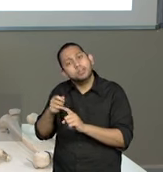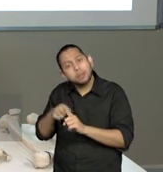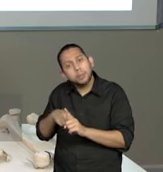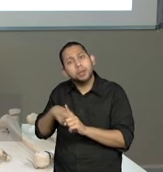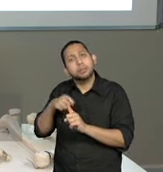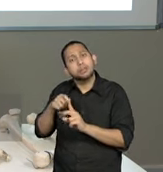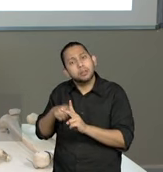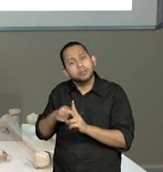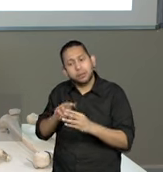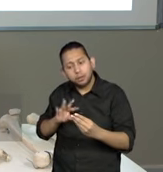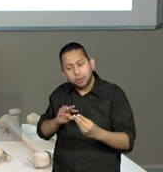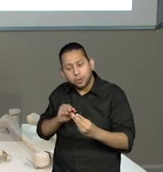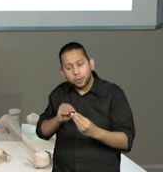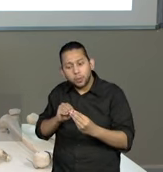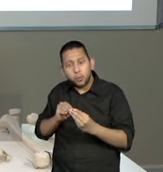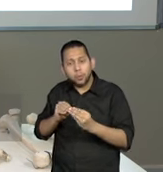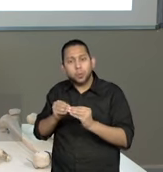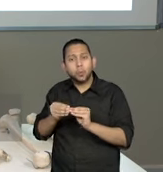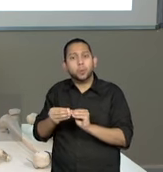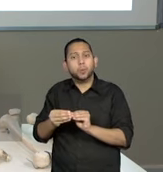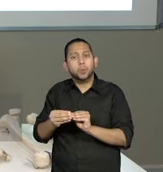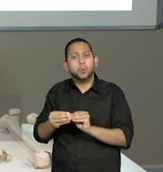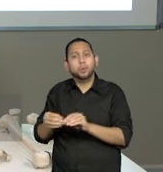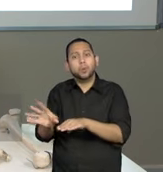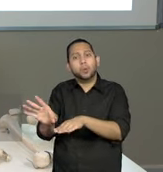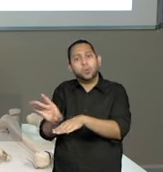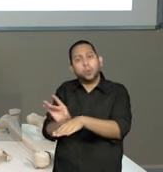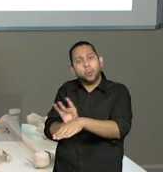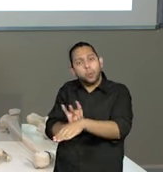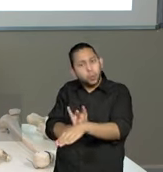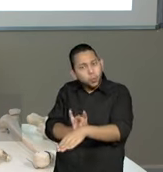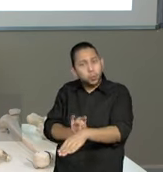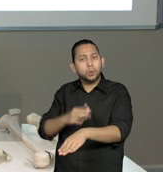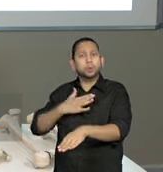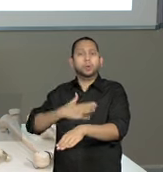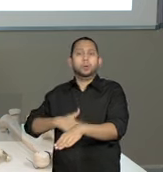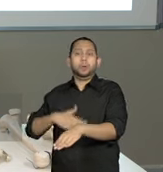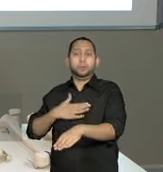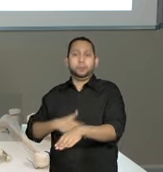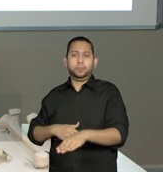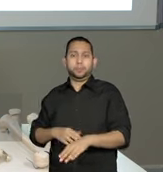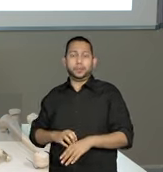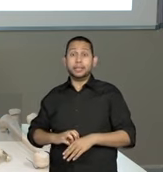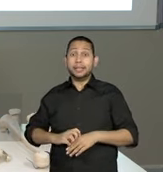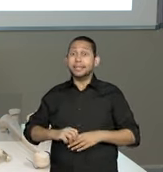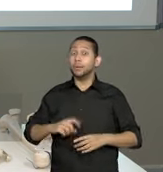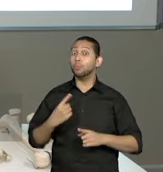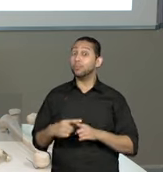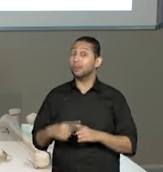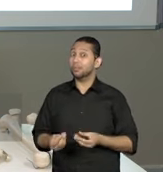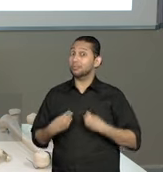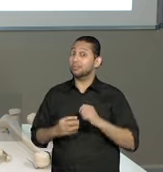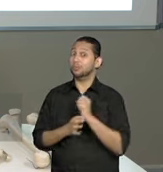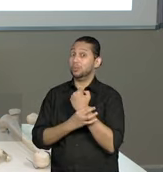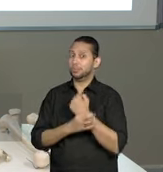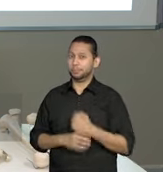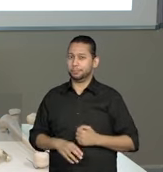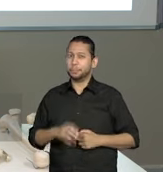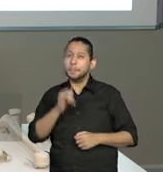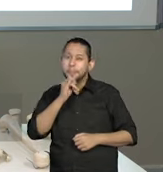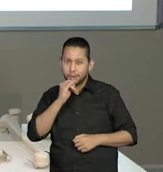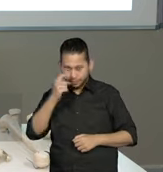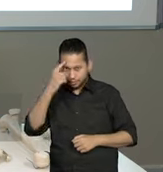os movimentos com segurança. Como assim realizar com segurança? Imagine, você